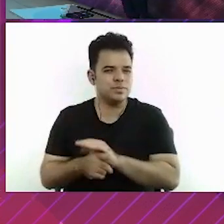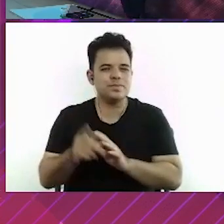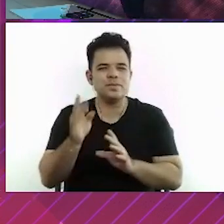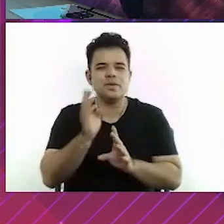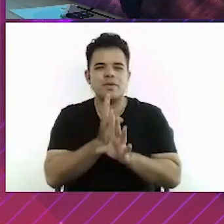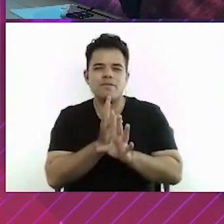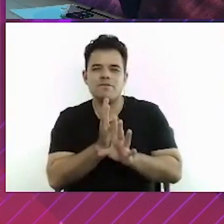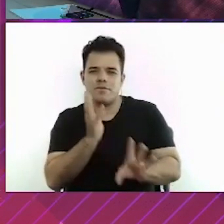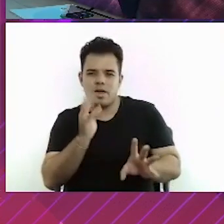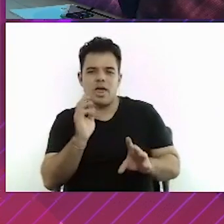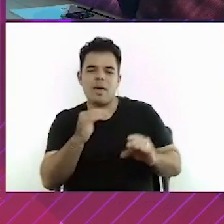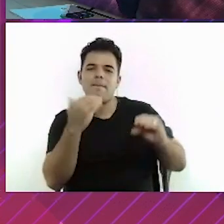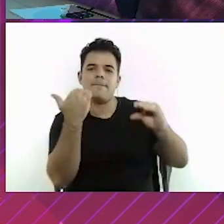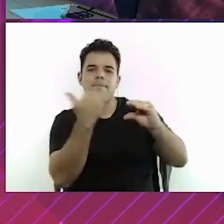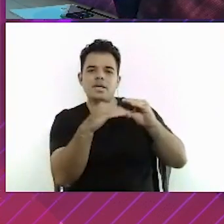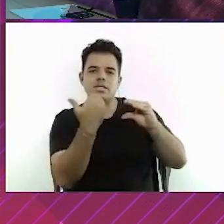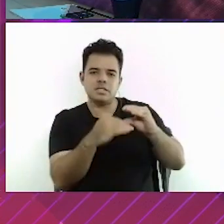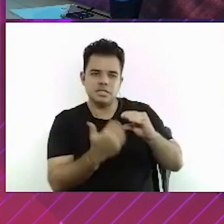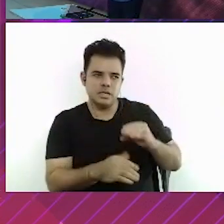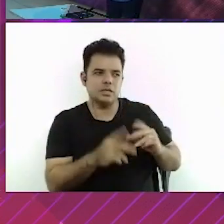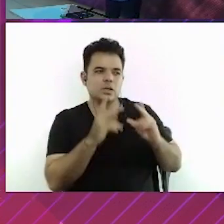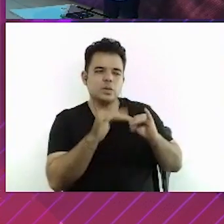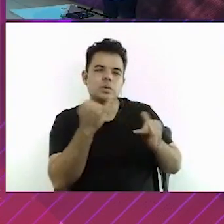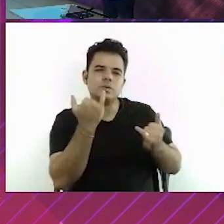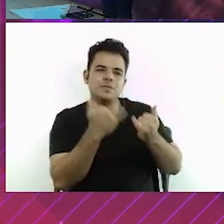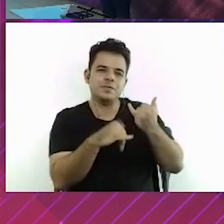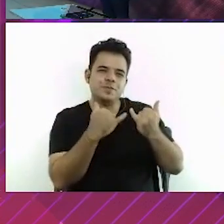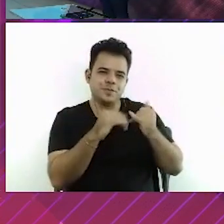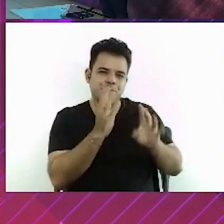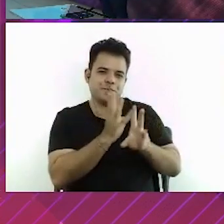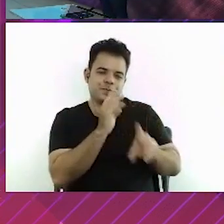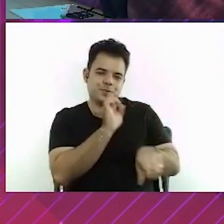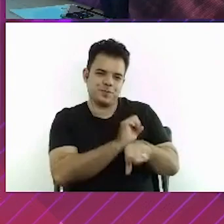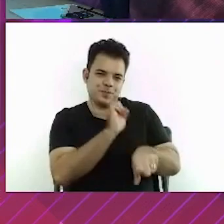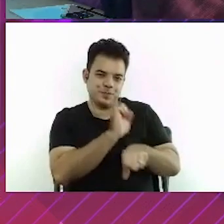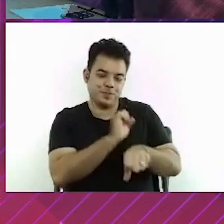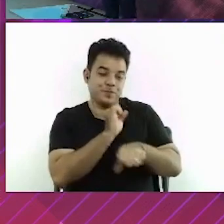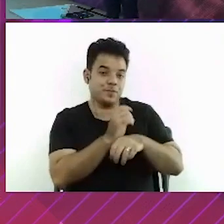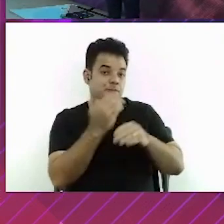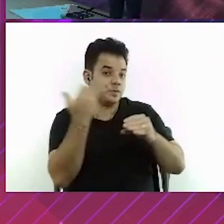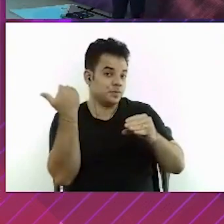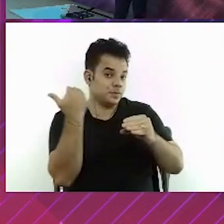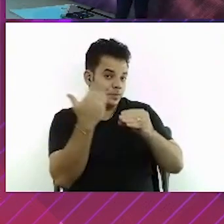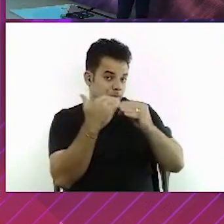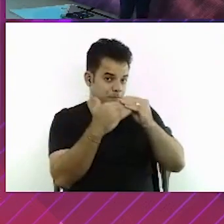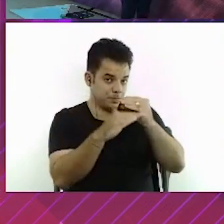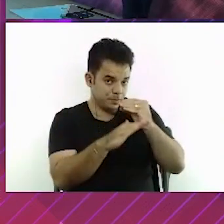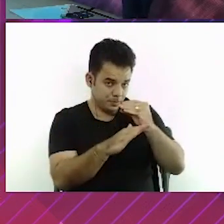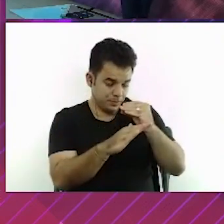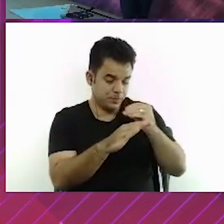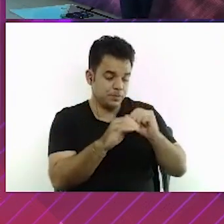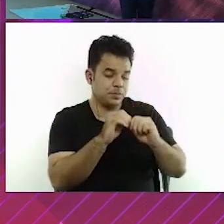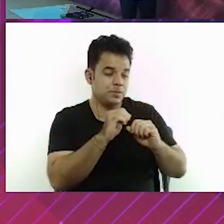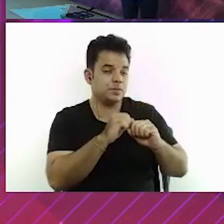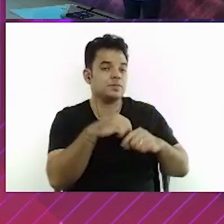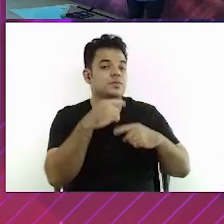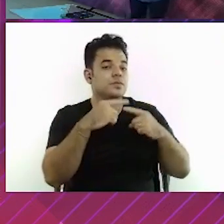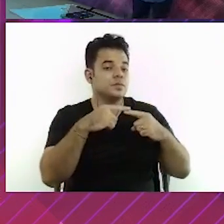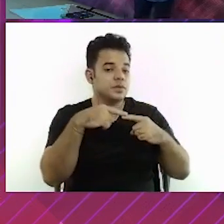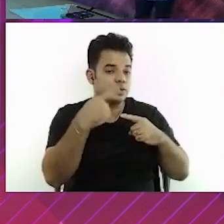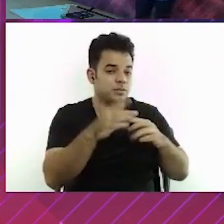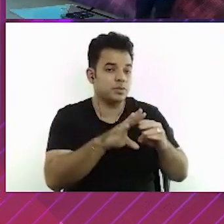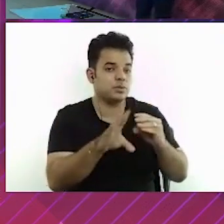nada mais é do que uma estrutura de fila, realmente. O consumidor recebe essas mensagens e aí implementa a sua